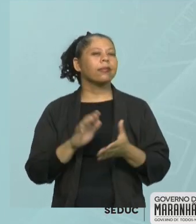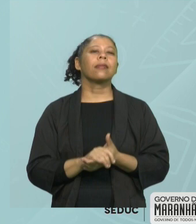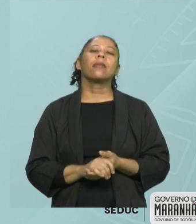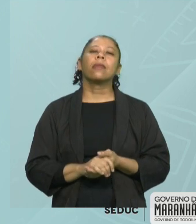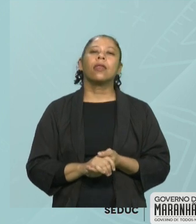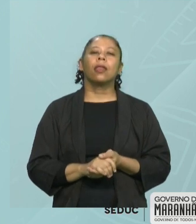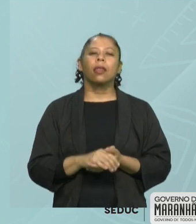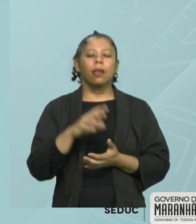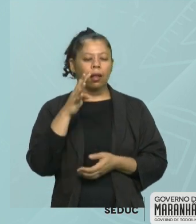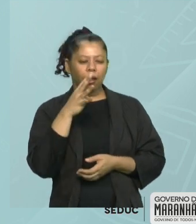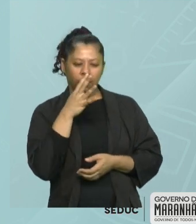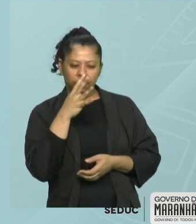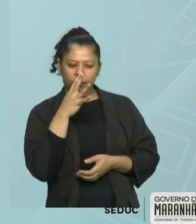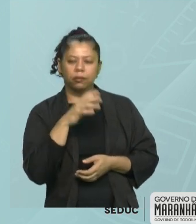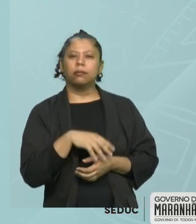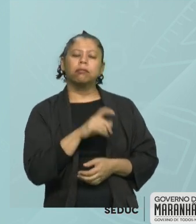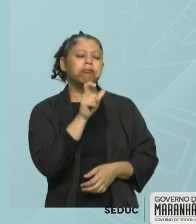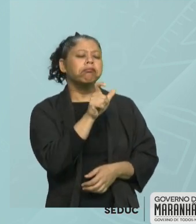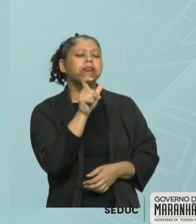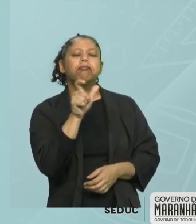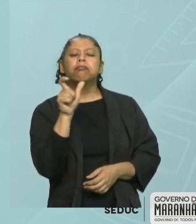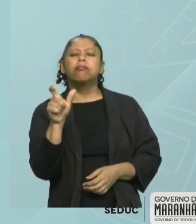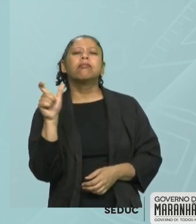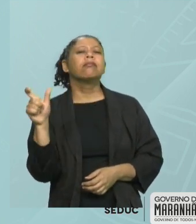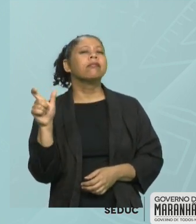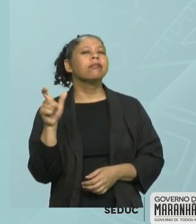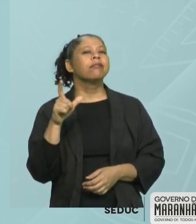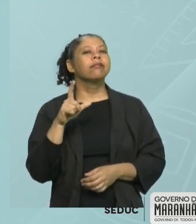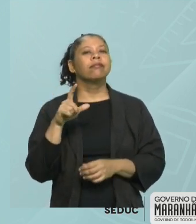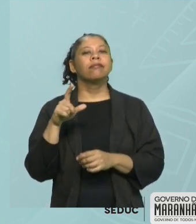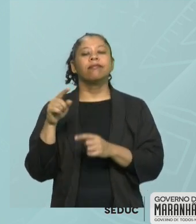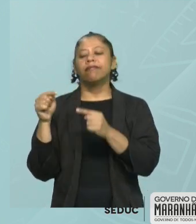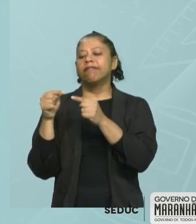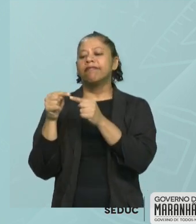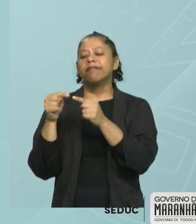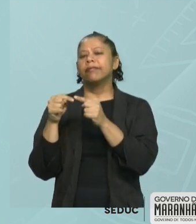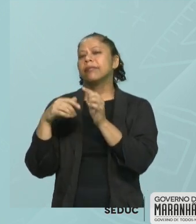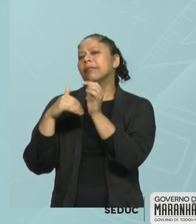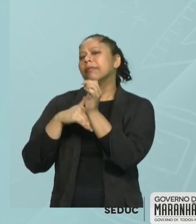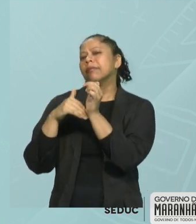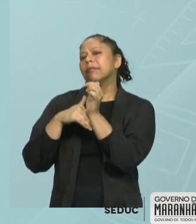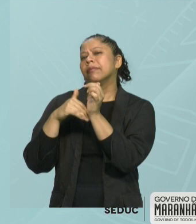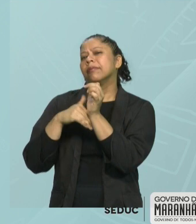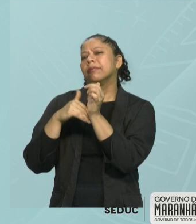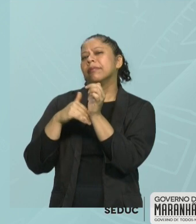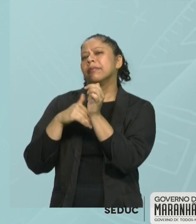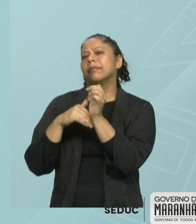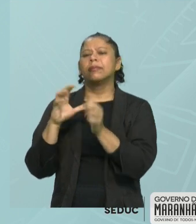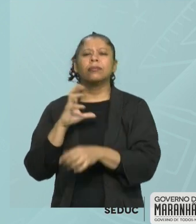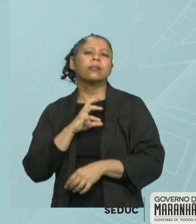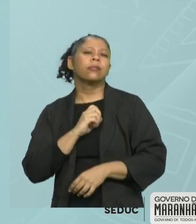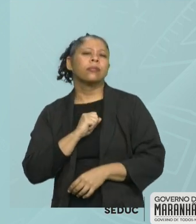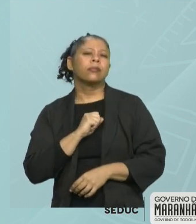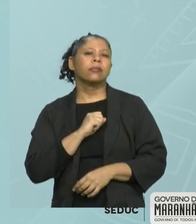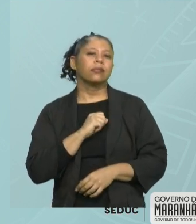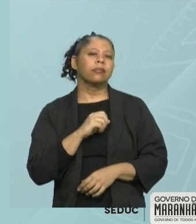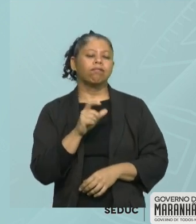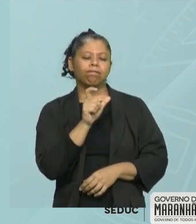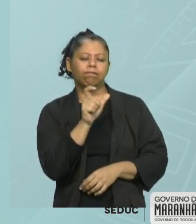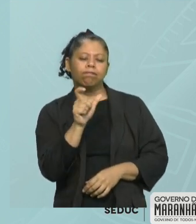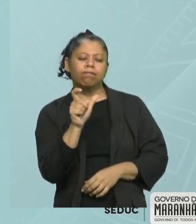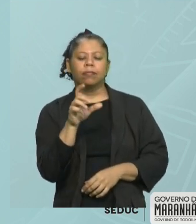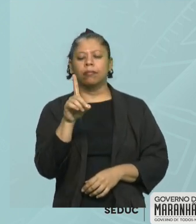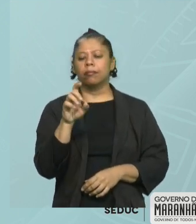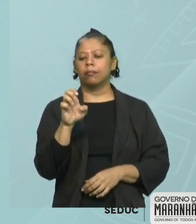que palavras designam o mistério do amor? Quando eu falo designam, eu